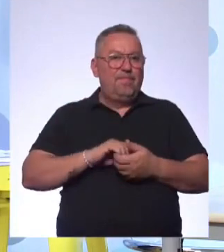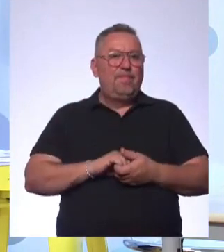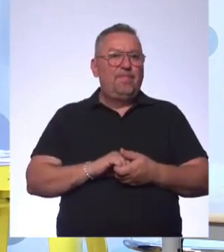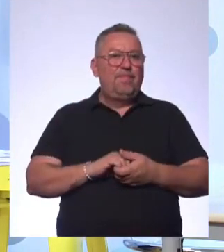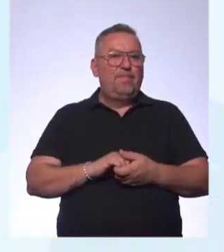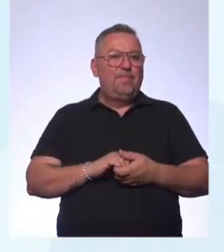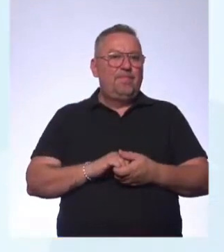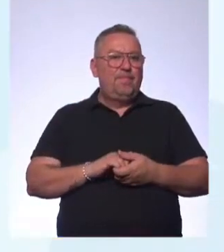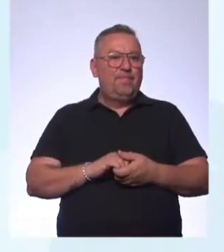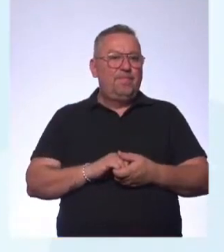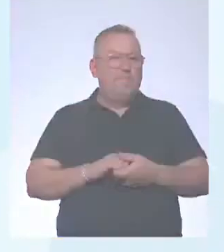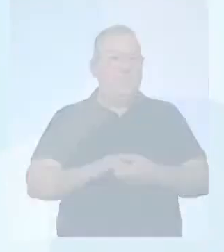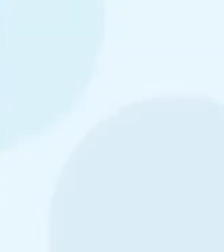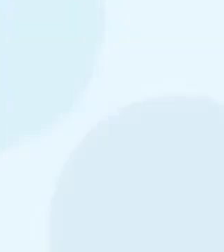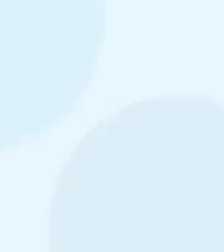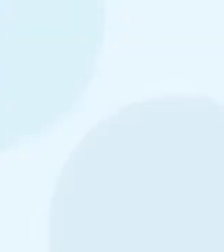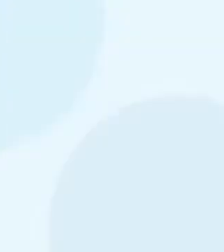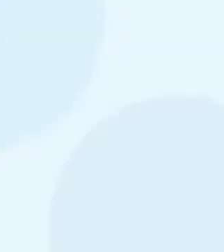responderem.